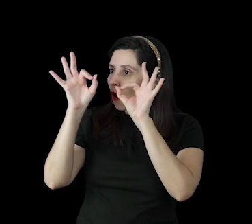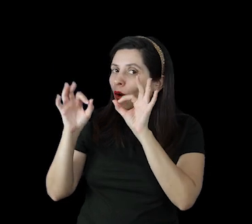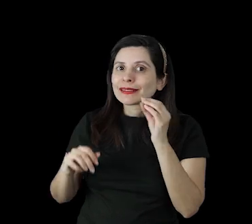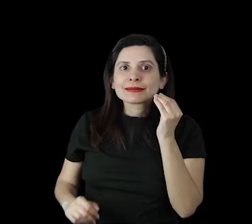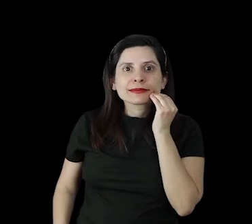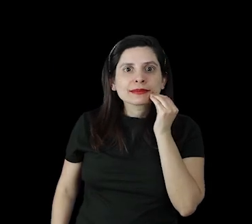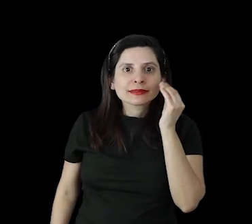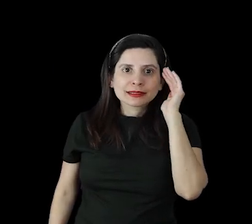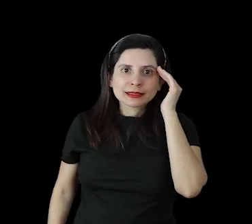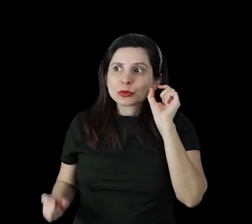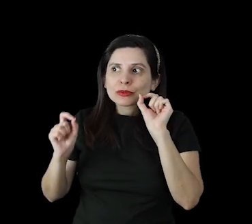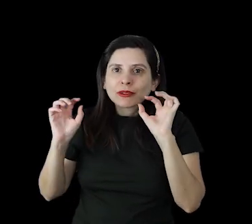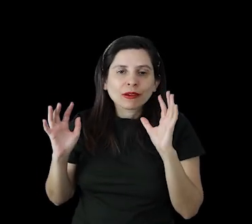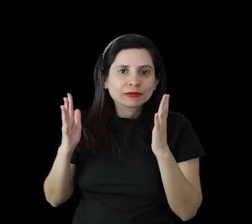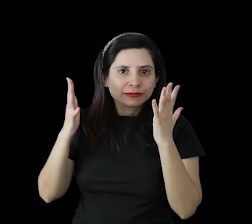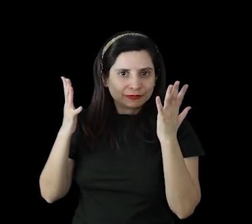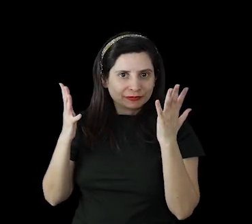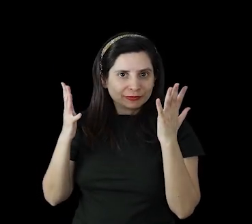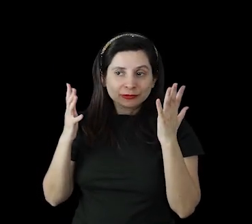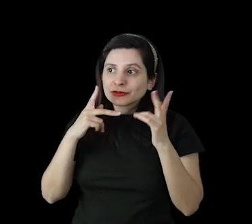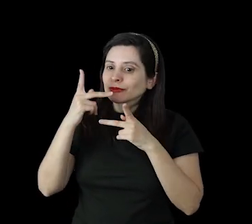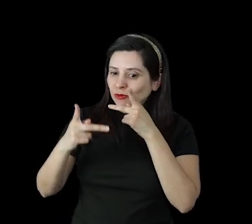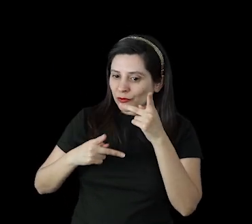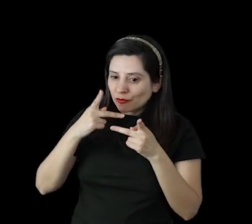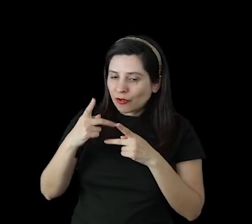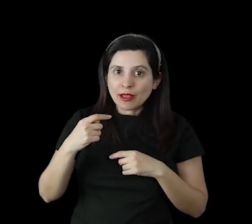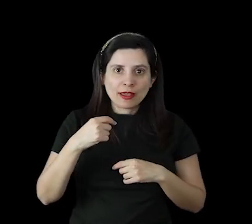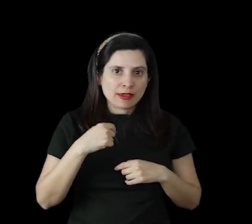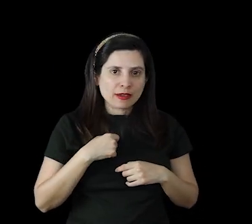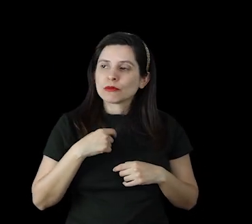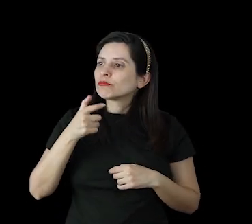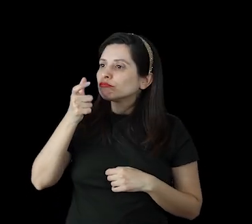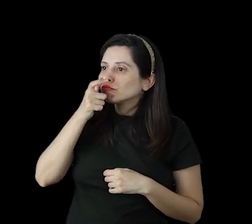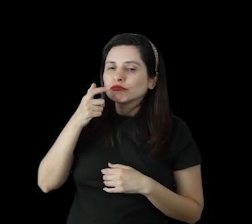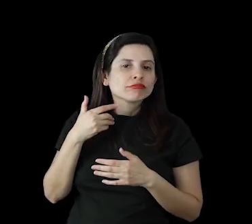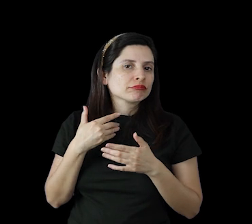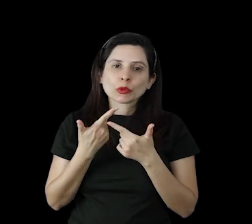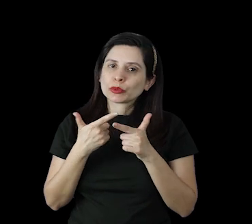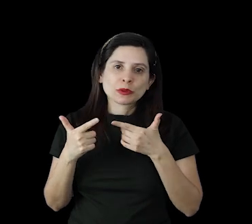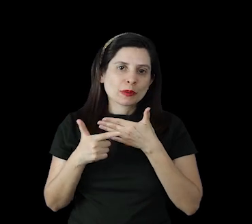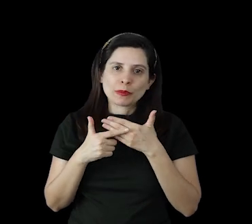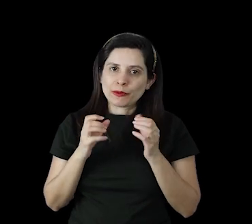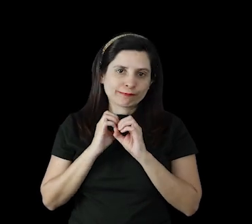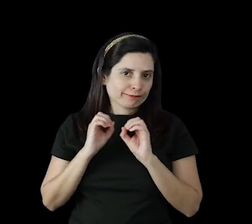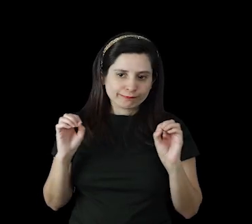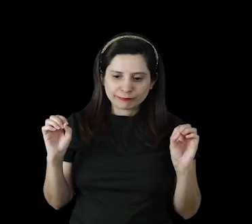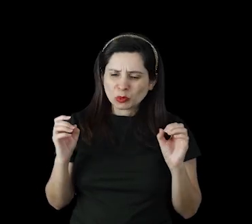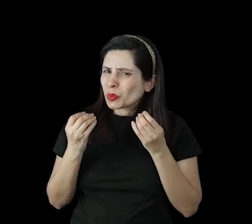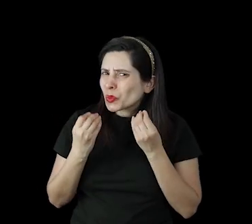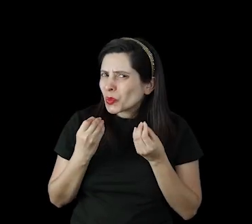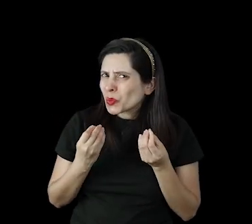que está acontecendo. Porque se tudo está sendo dito, eu, enquanto público, não tenho papel nenhum, né? Então, como